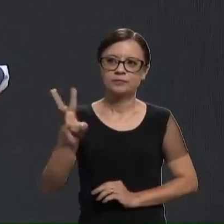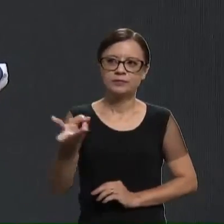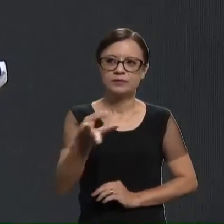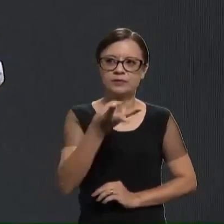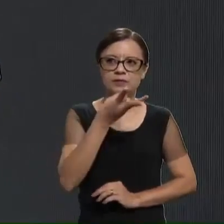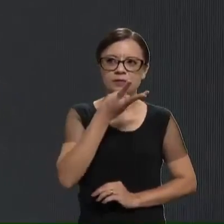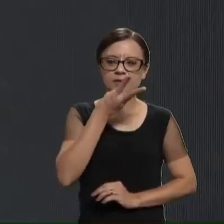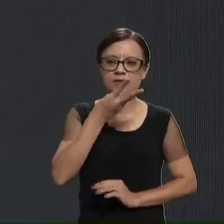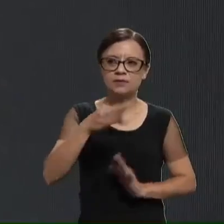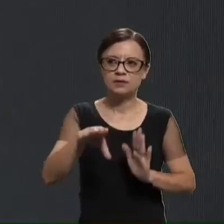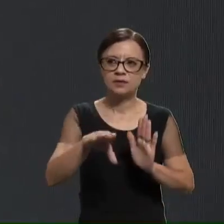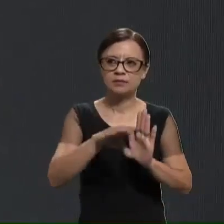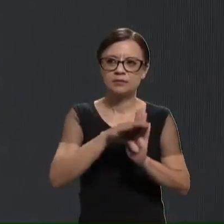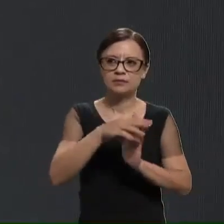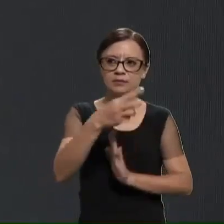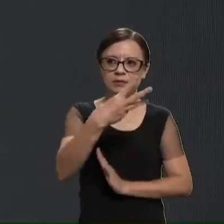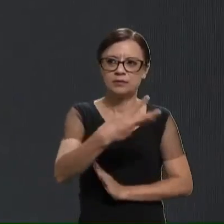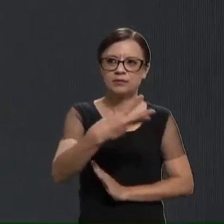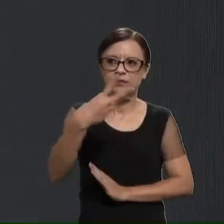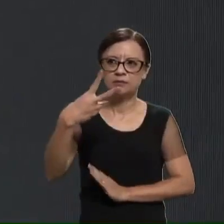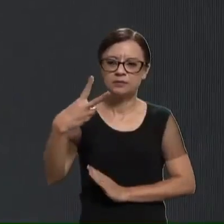Isaías capítulo 43.